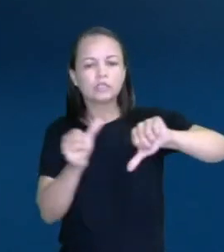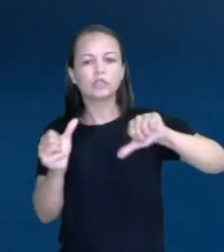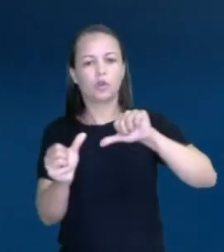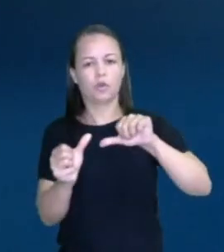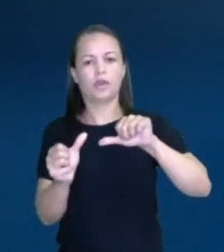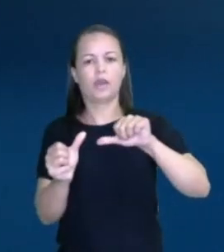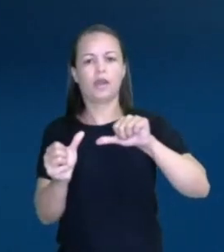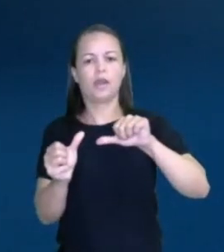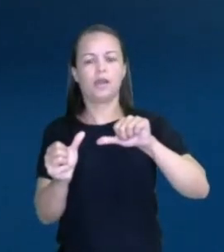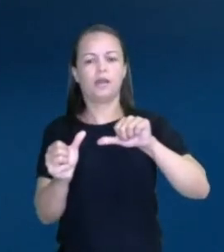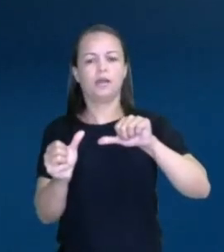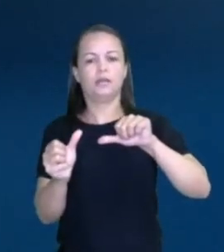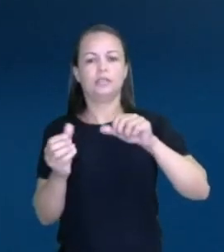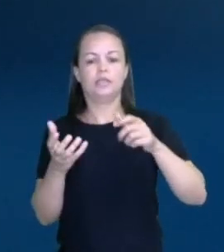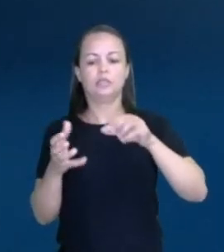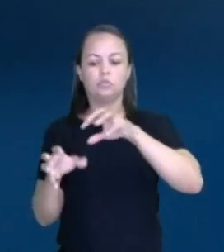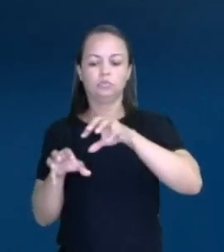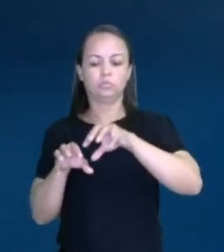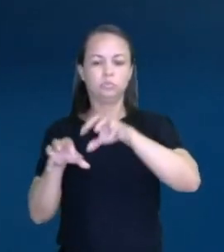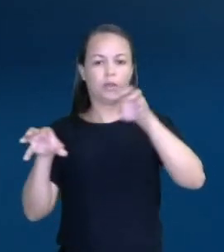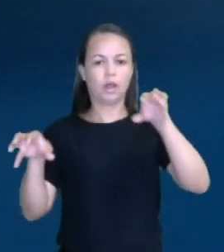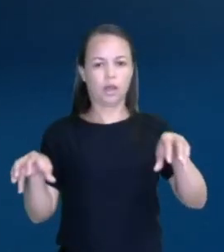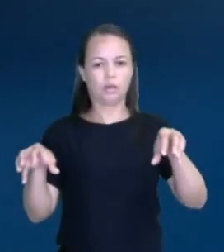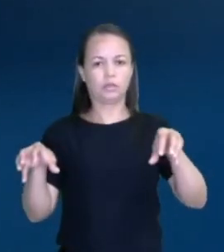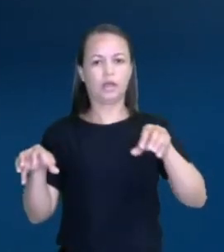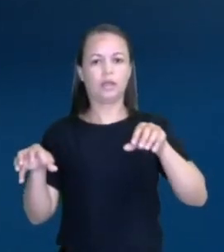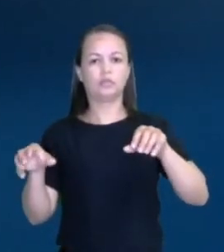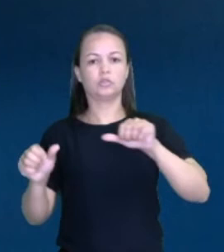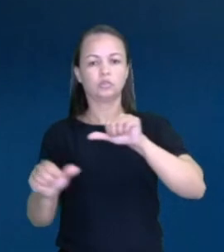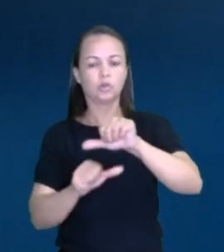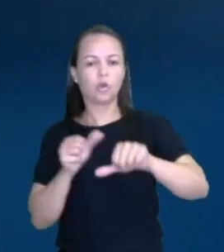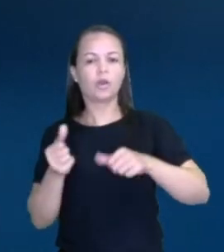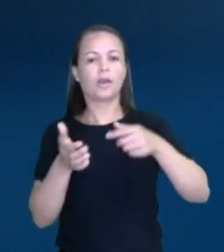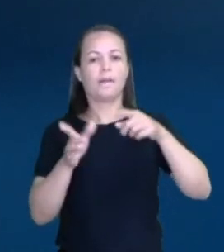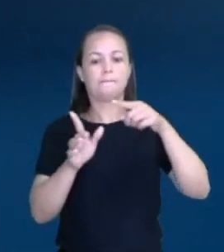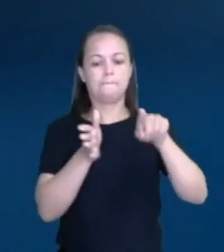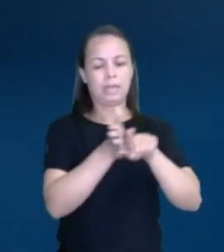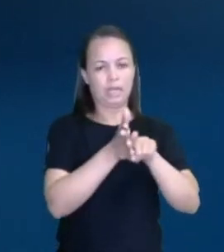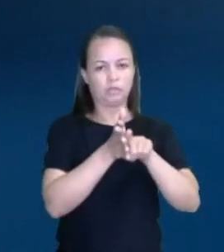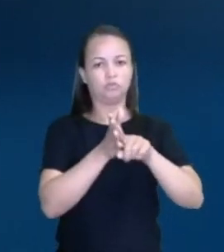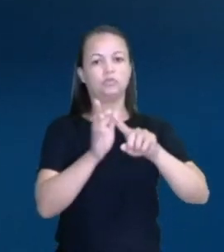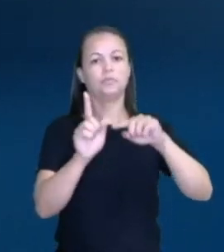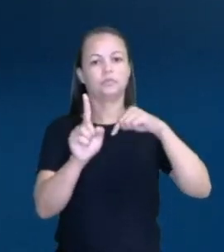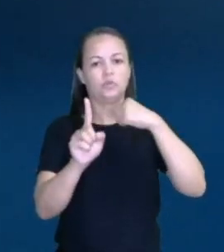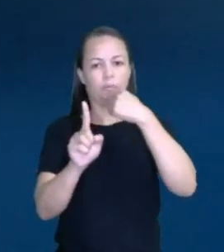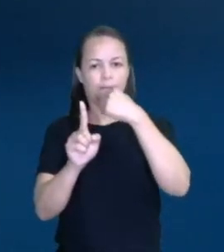lado, quem troca de membro, troca de sinal. Então, menos passa mais.